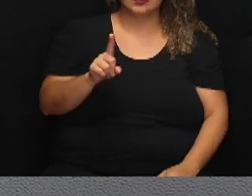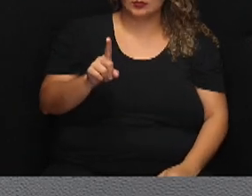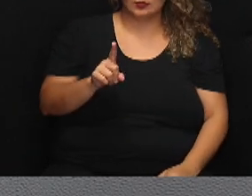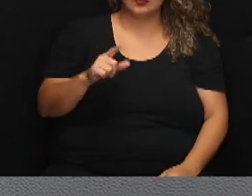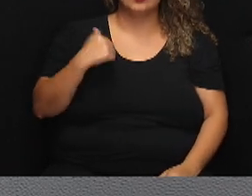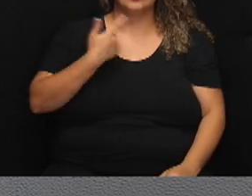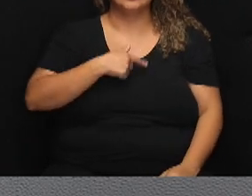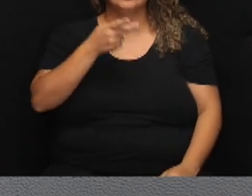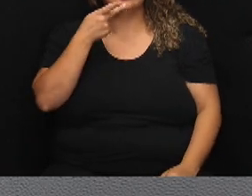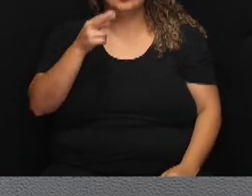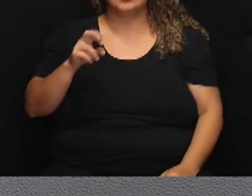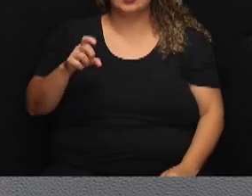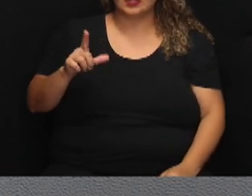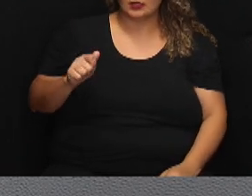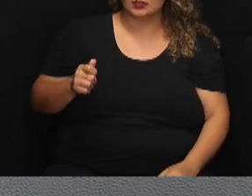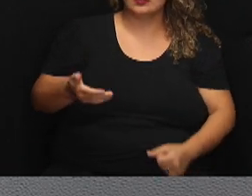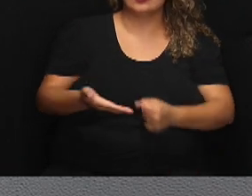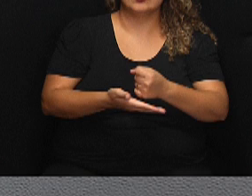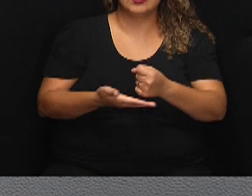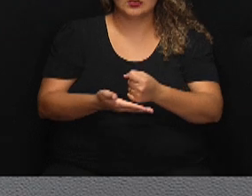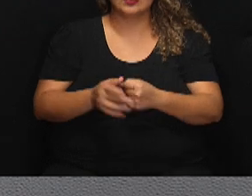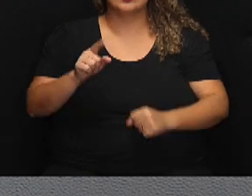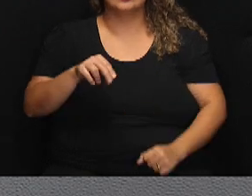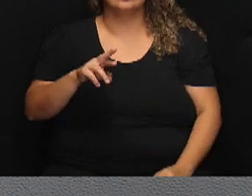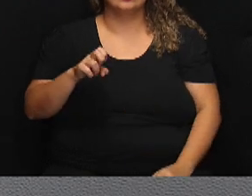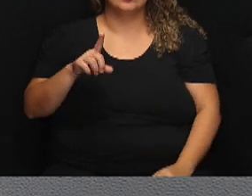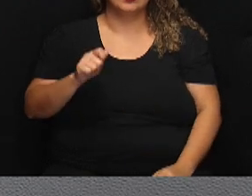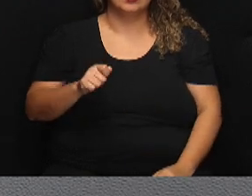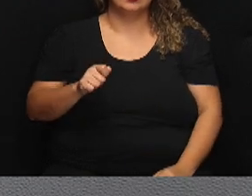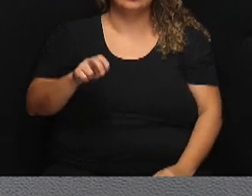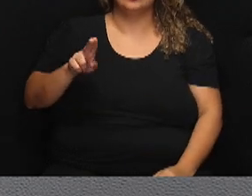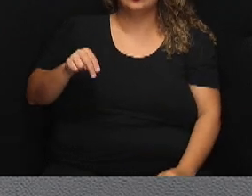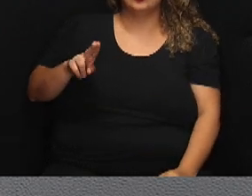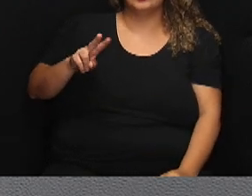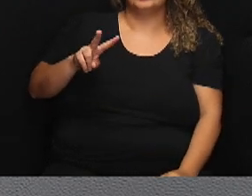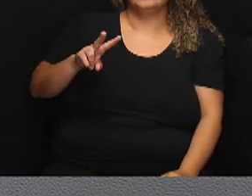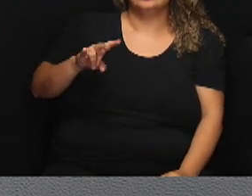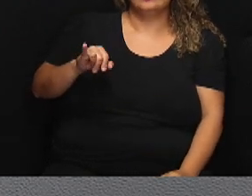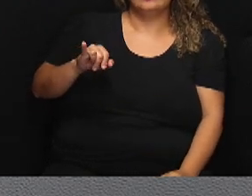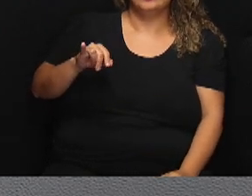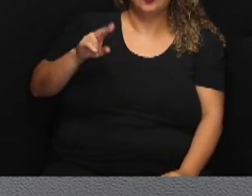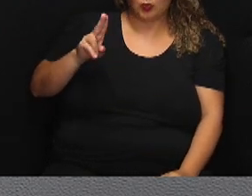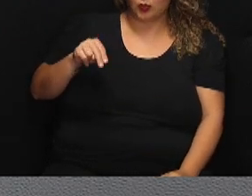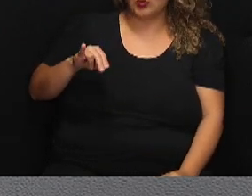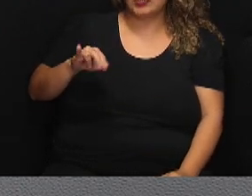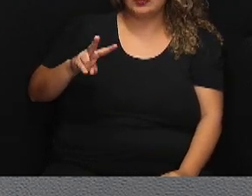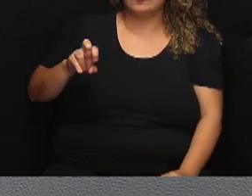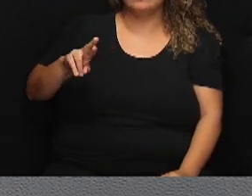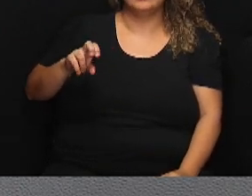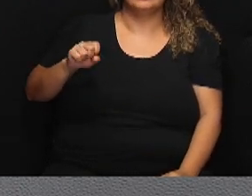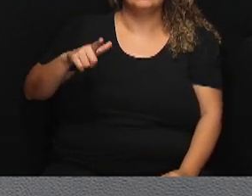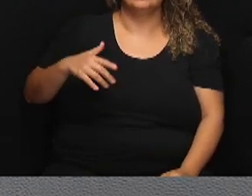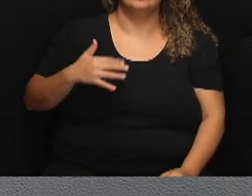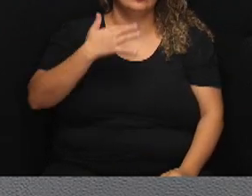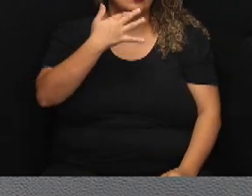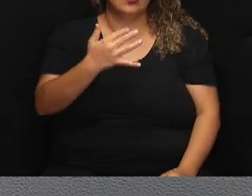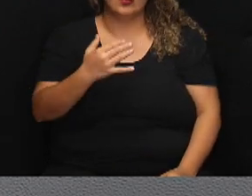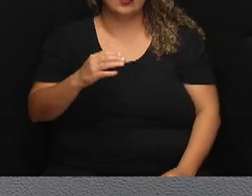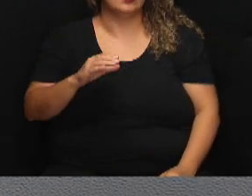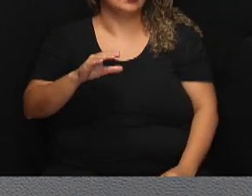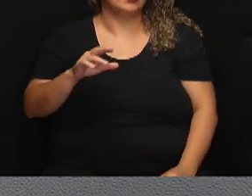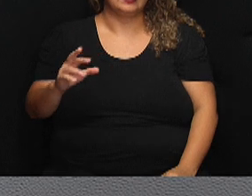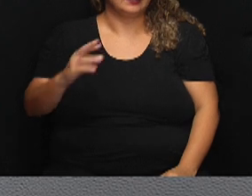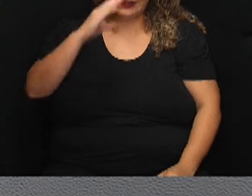está falando da renda básica, que é para ser uma renda universal, independente de raça, cor, credo, classe